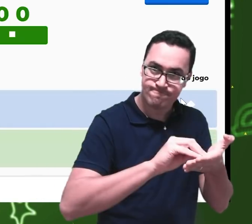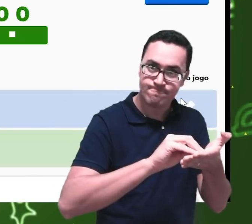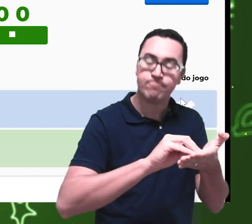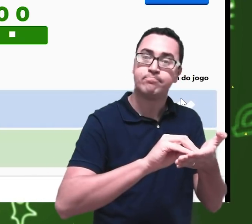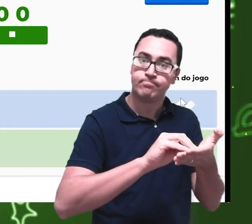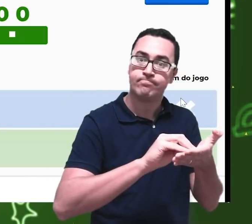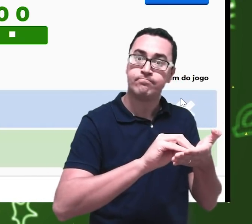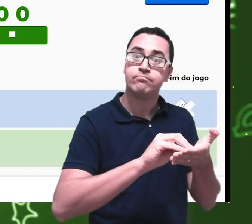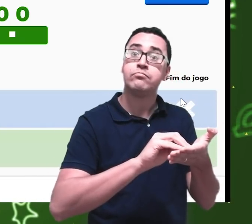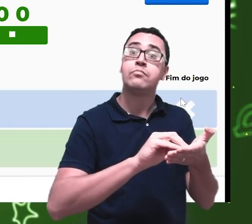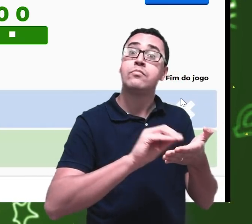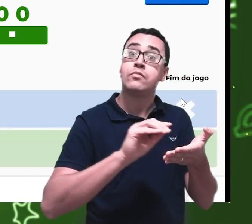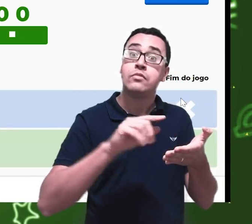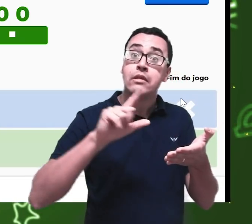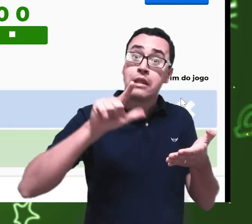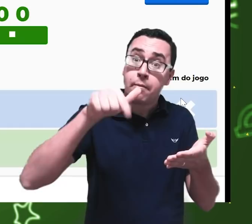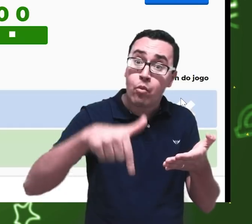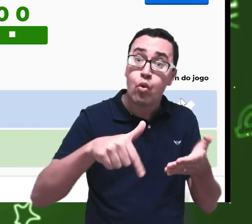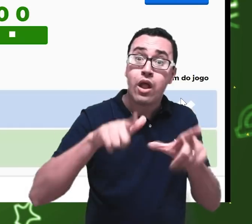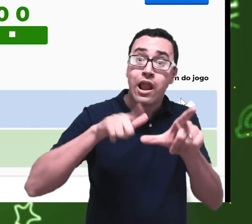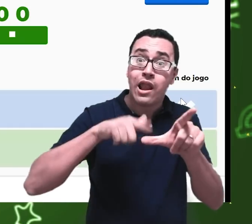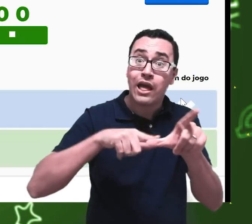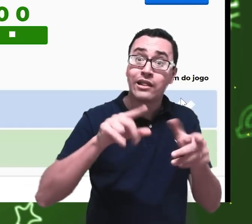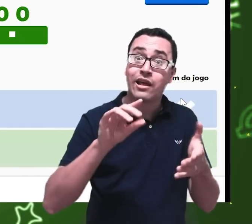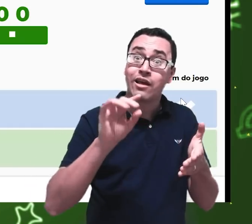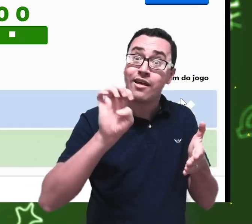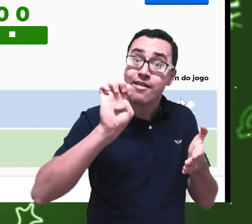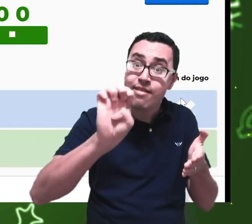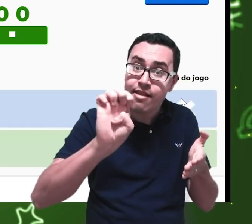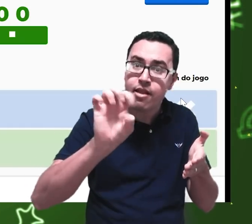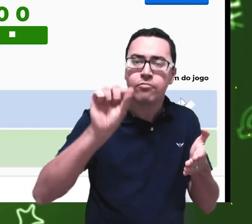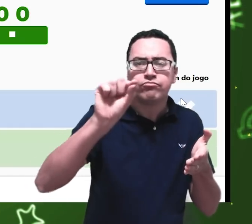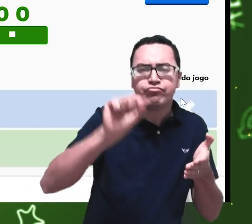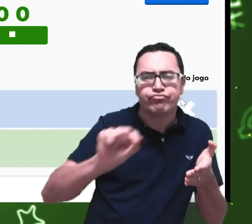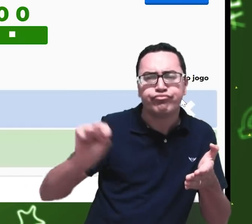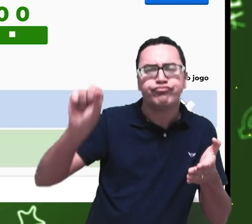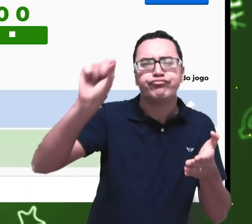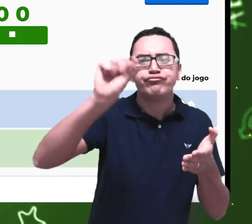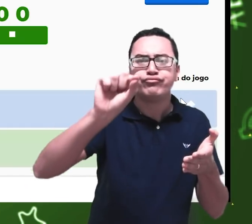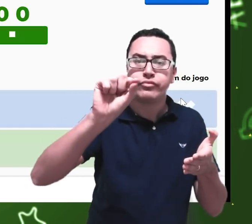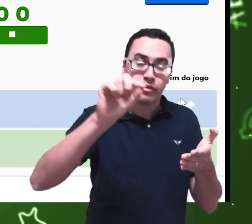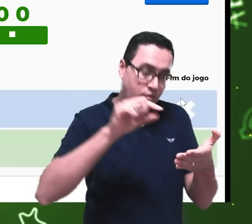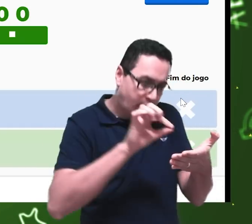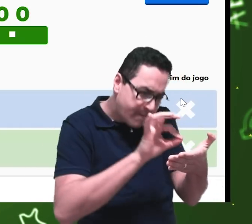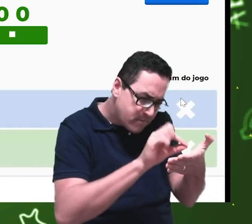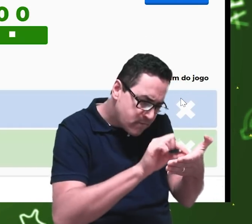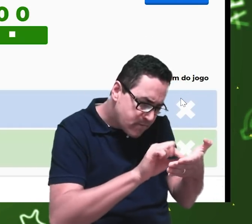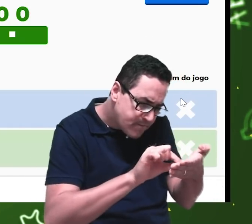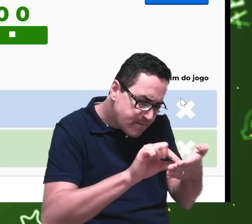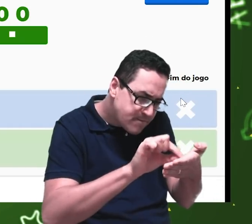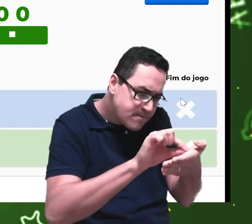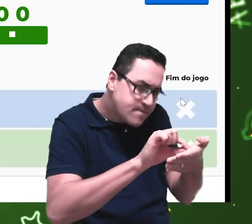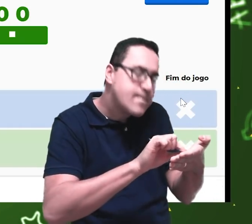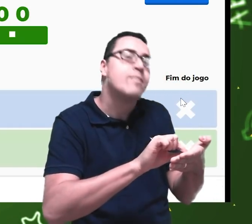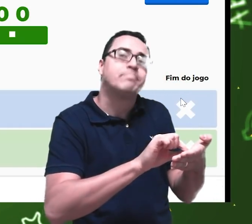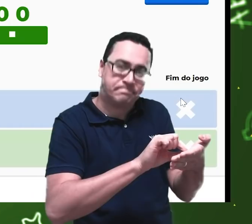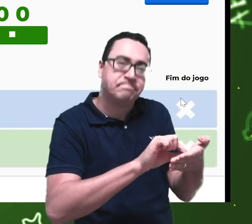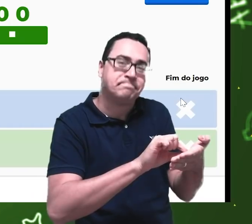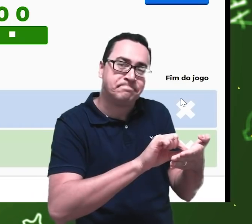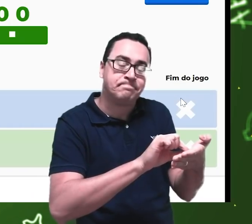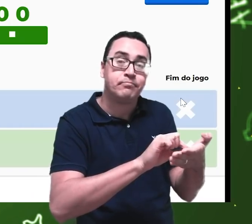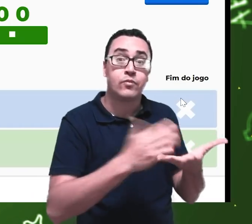letra E. Eu já vou anotar aqui também. Então, a palavra é Terra.